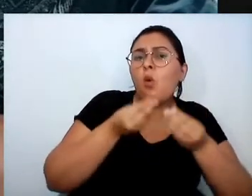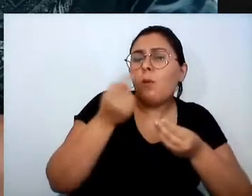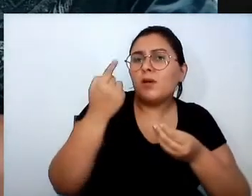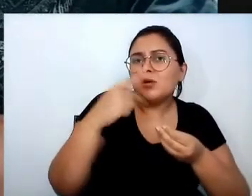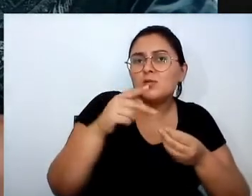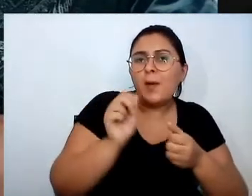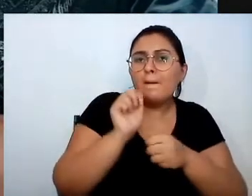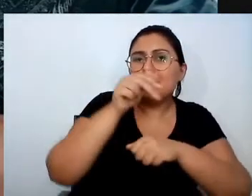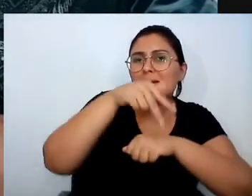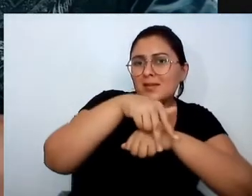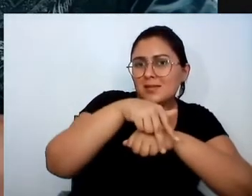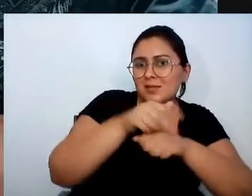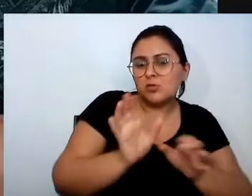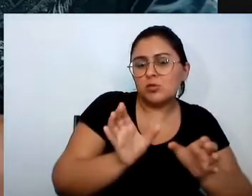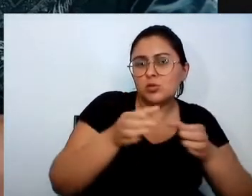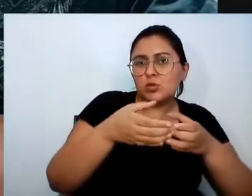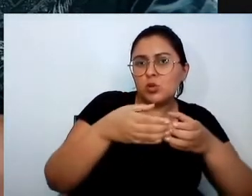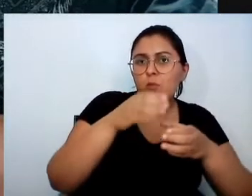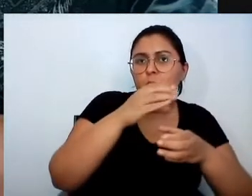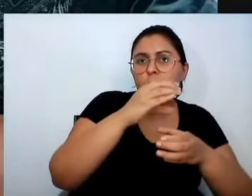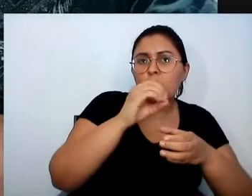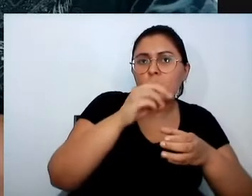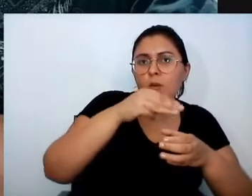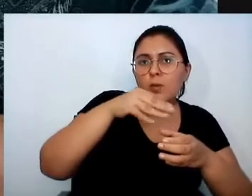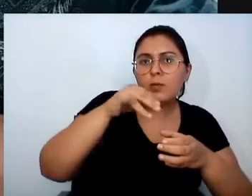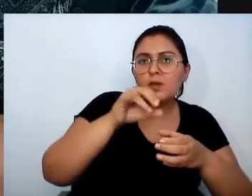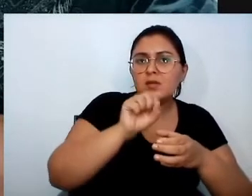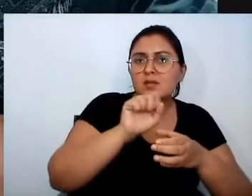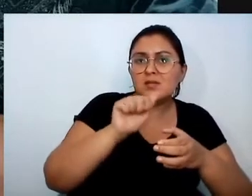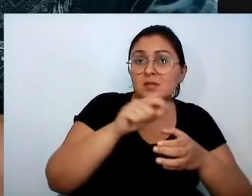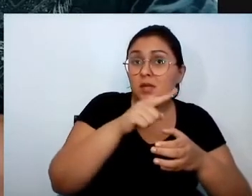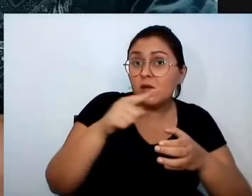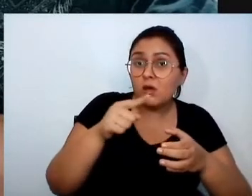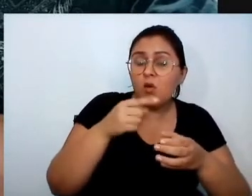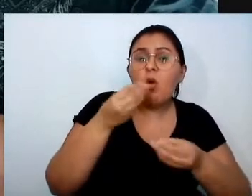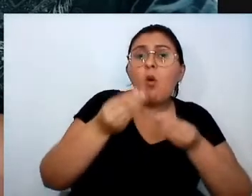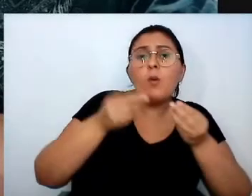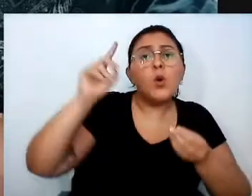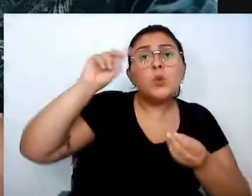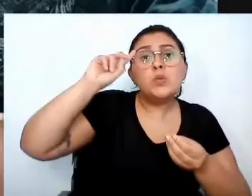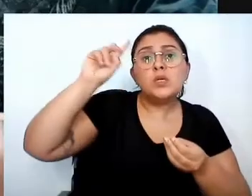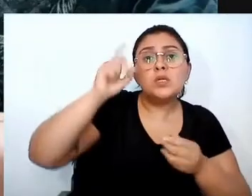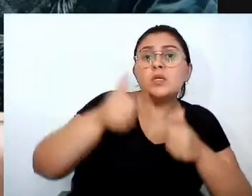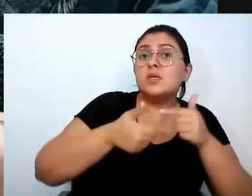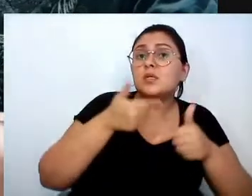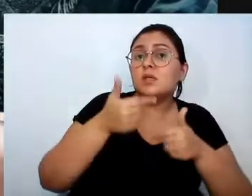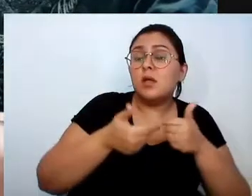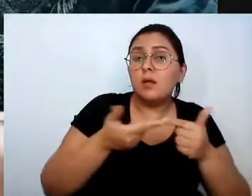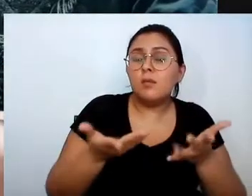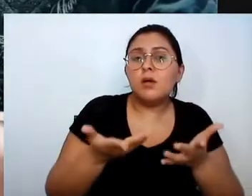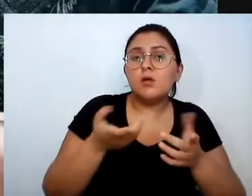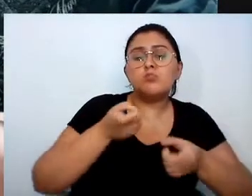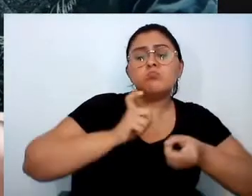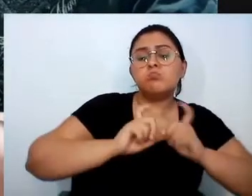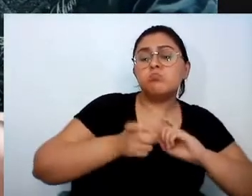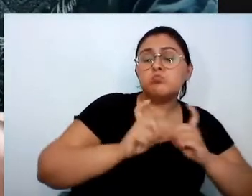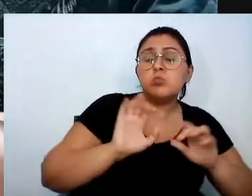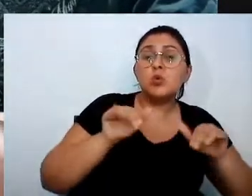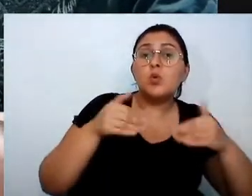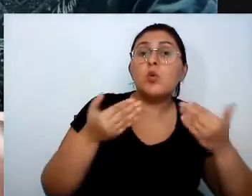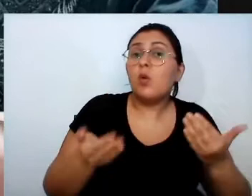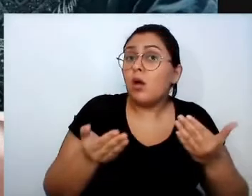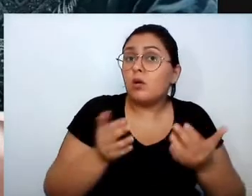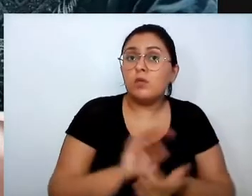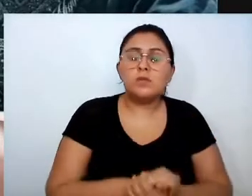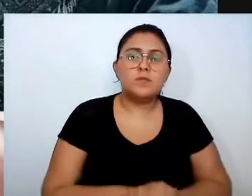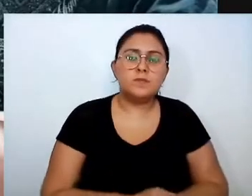pouco como é a sua participação nessa comissão, como é que você se sente com relação a isso, qual a rotina de trabalho de vocês e quais são as discussões, né,